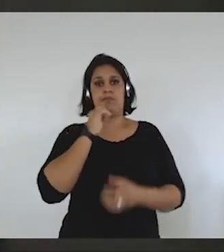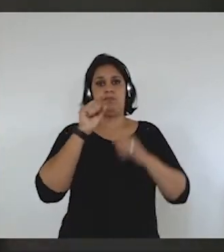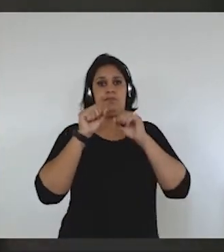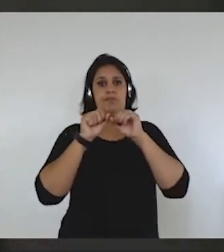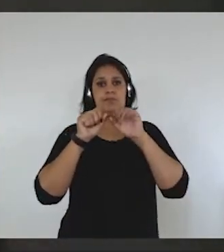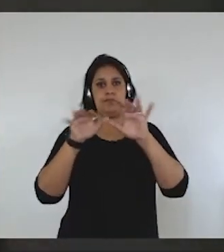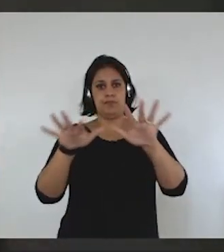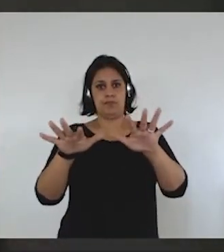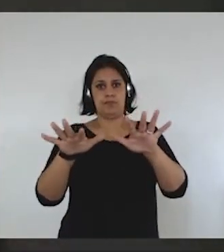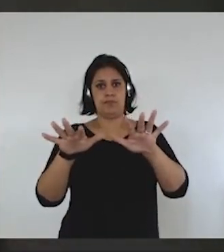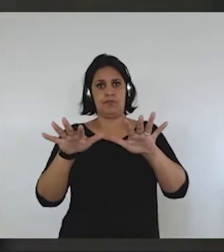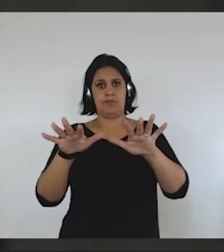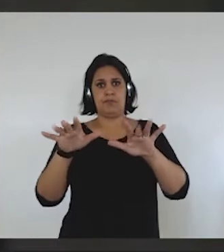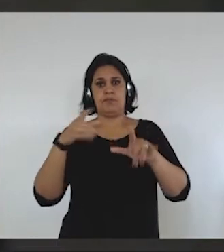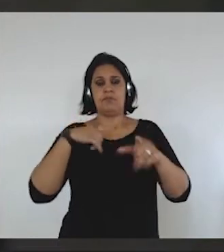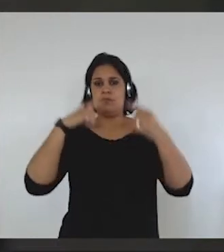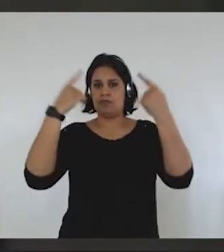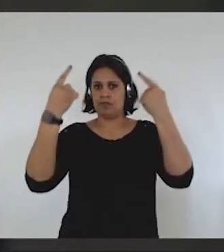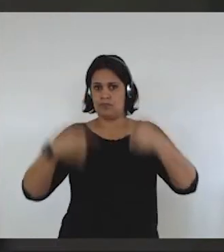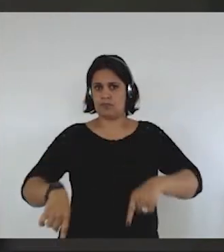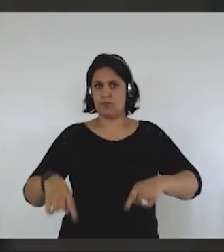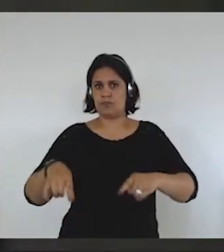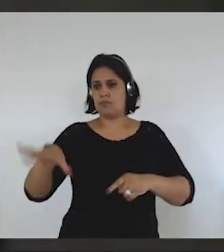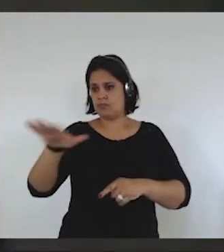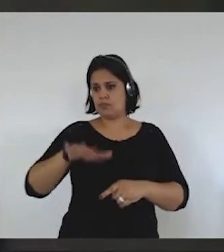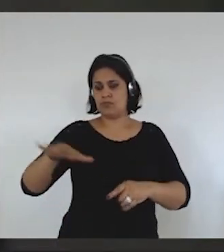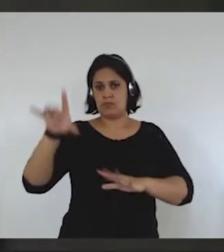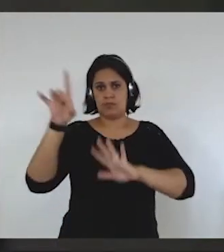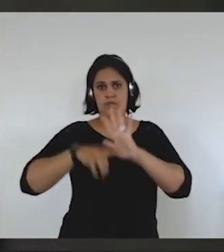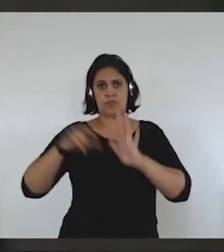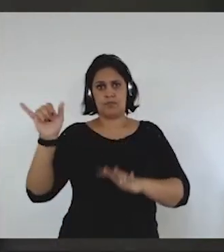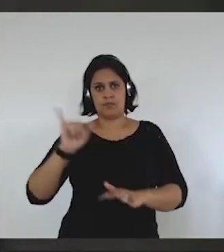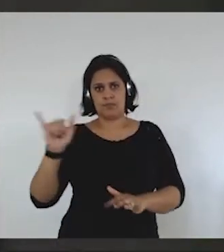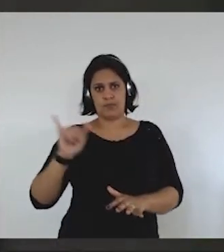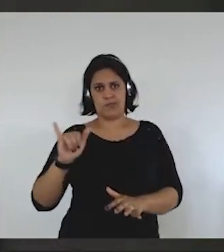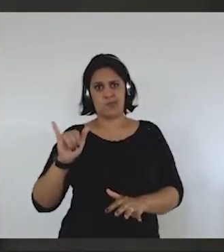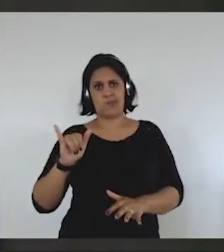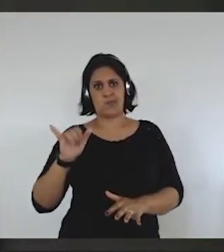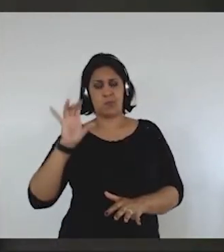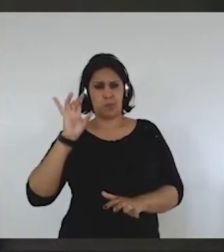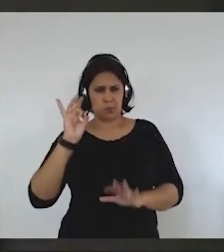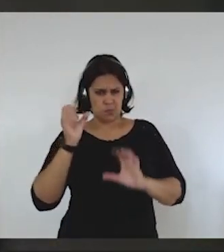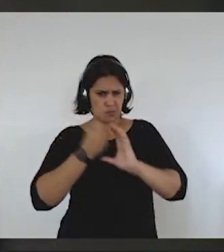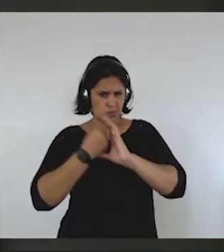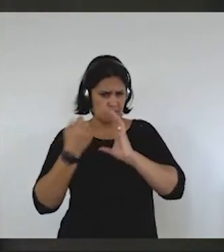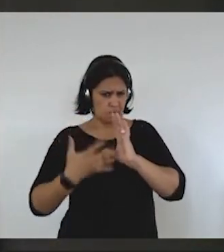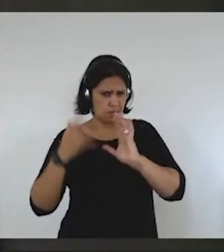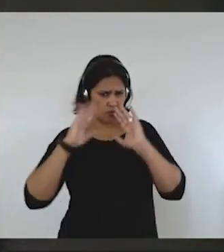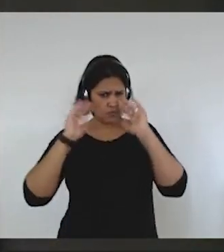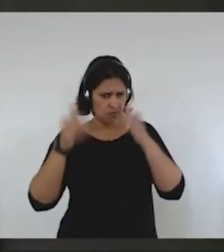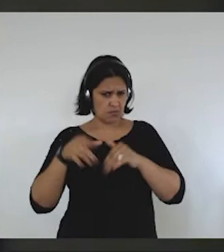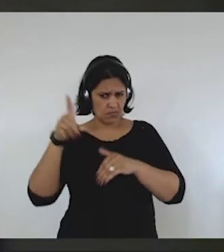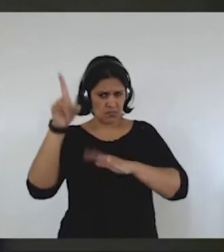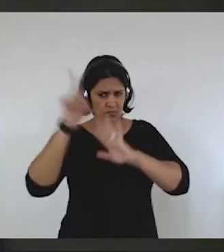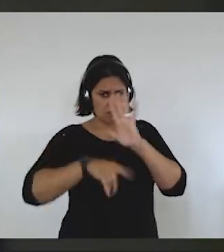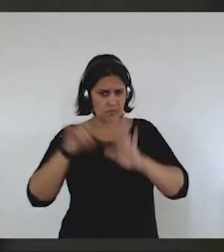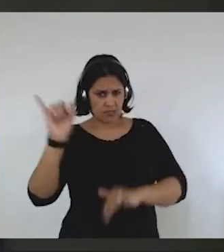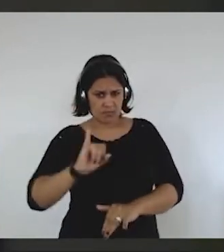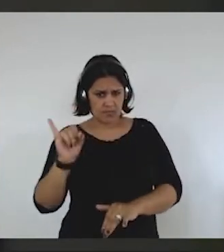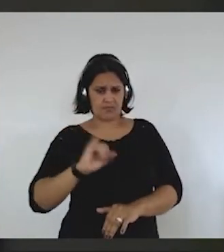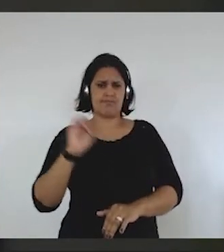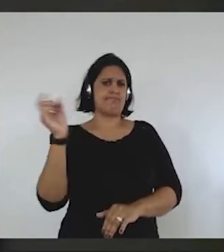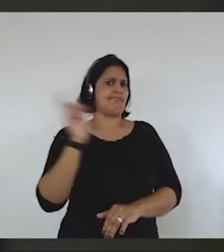direito internacional não é não é característico ou exclusivo do direito internacional. Acho